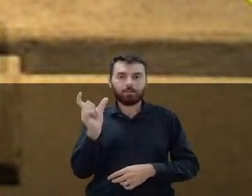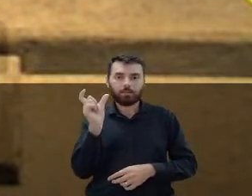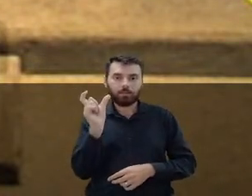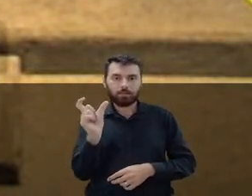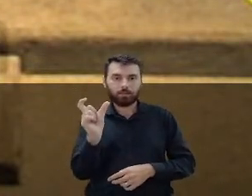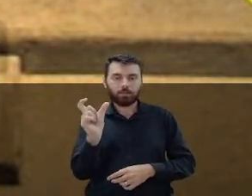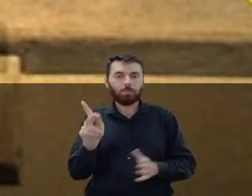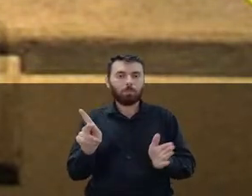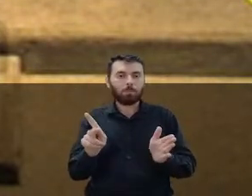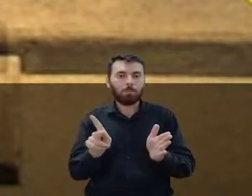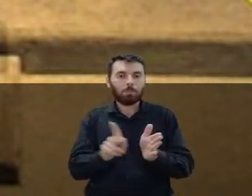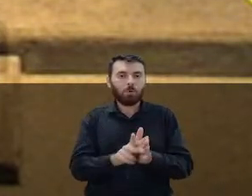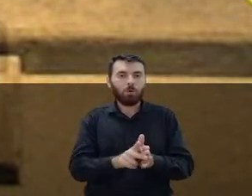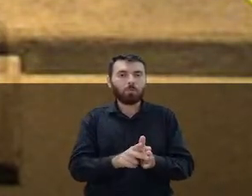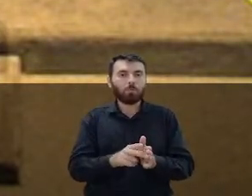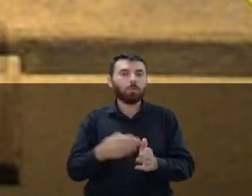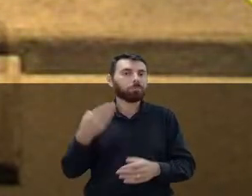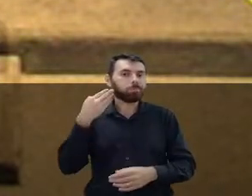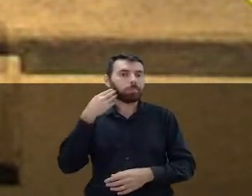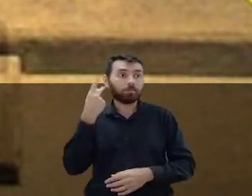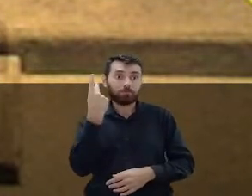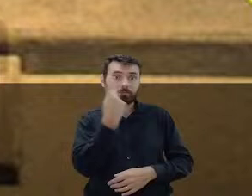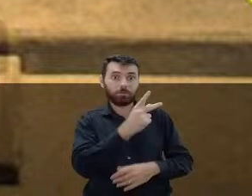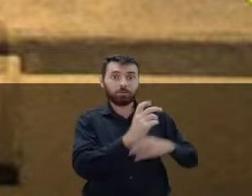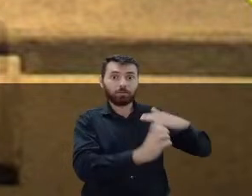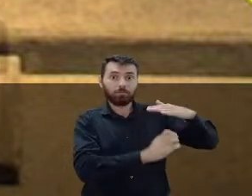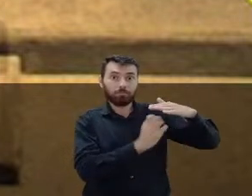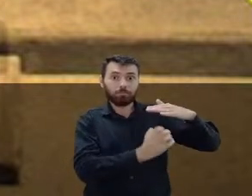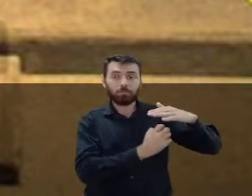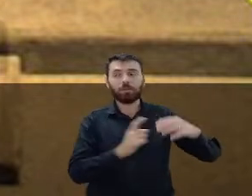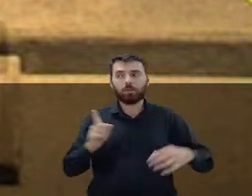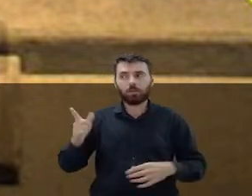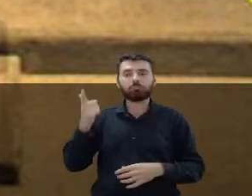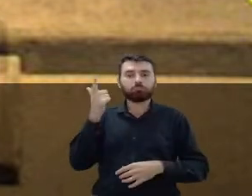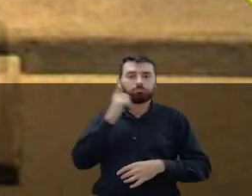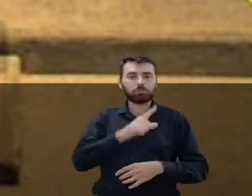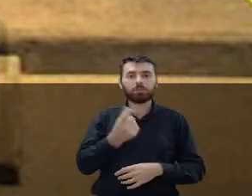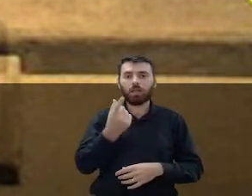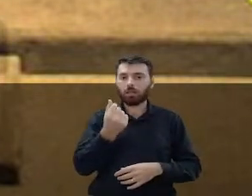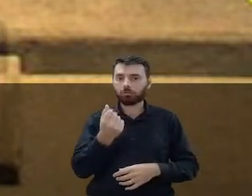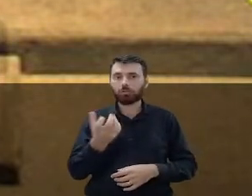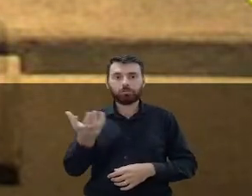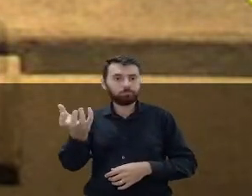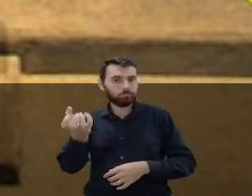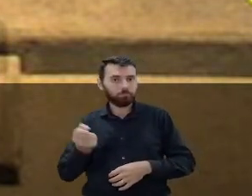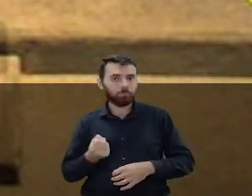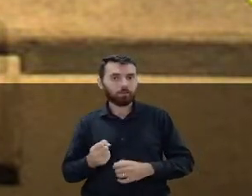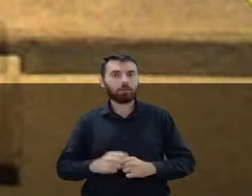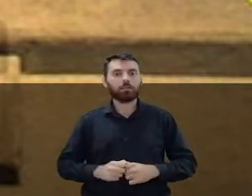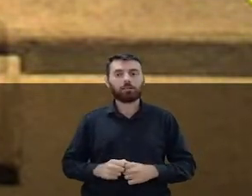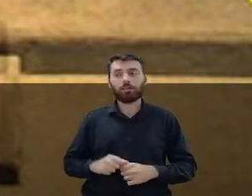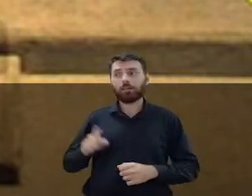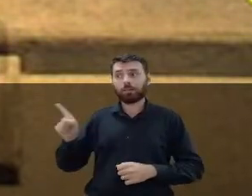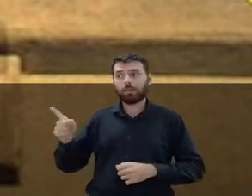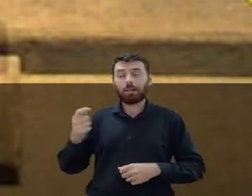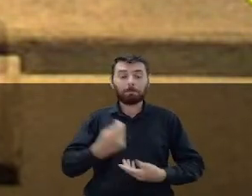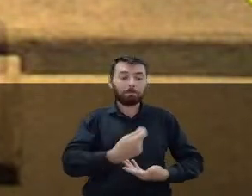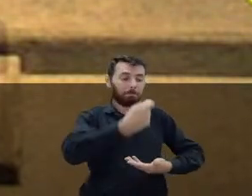da reclamada, munida de procuração, com amplos poderes para gerir seus negócios, e ela tenha saído sem